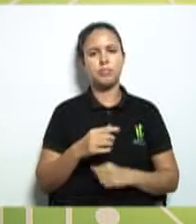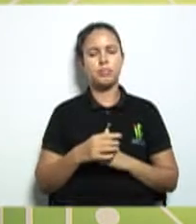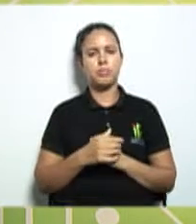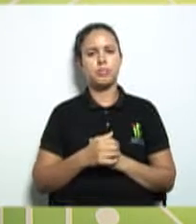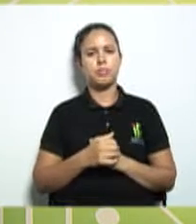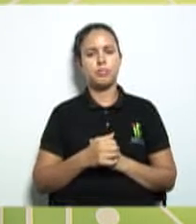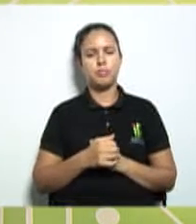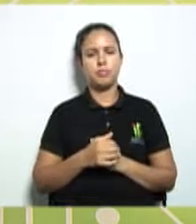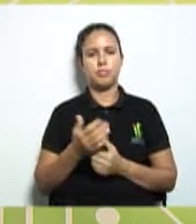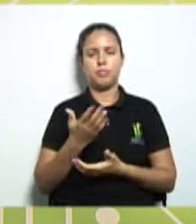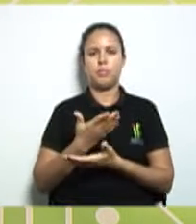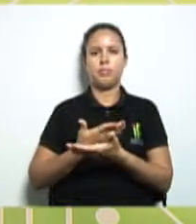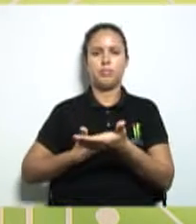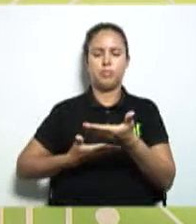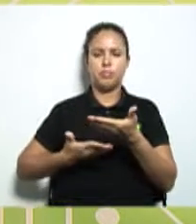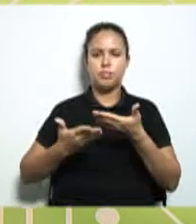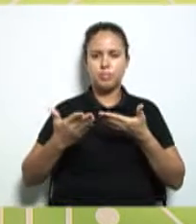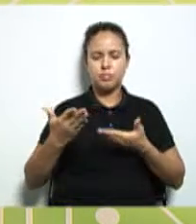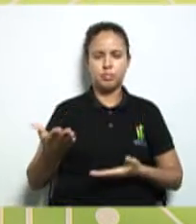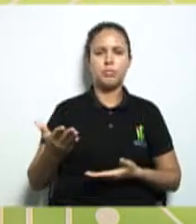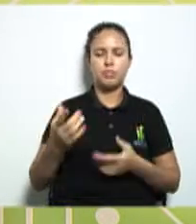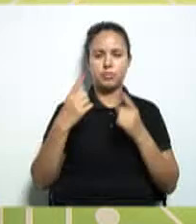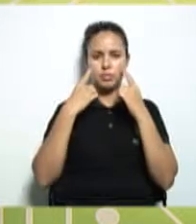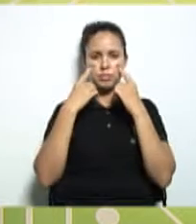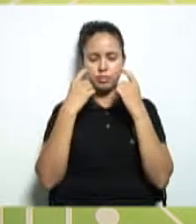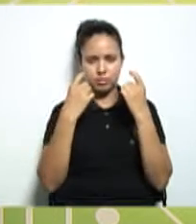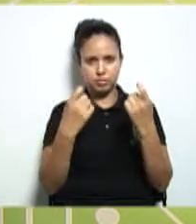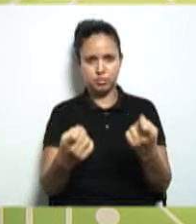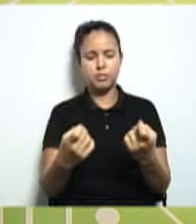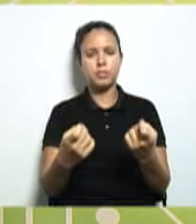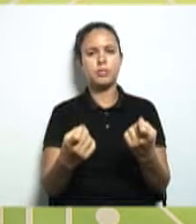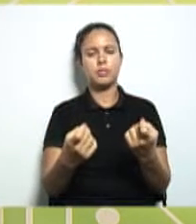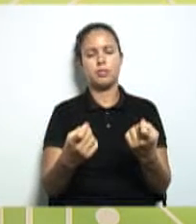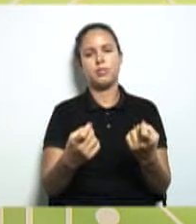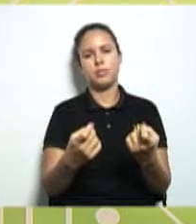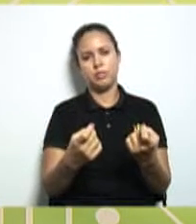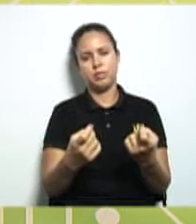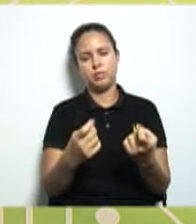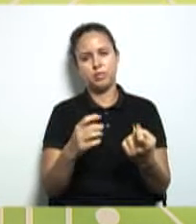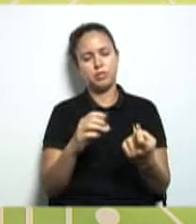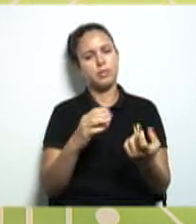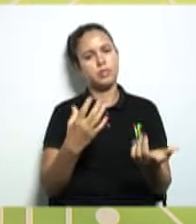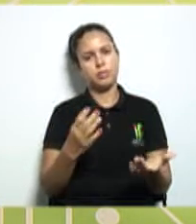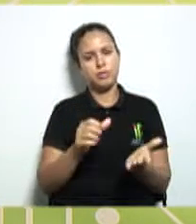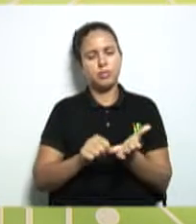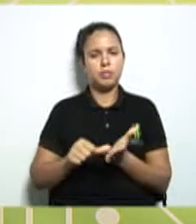de viabilizar esses interesses do cooperado, né? Ou seja,